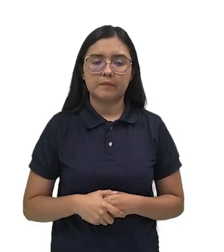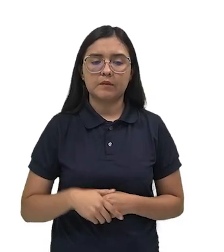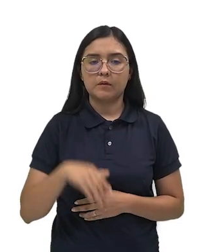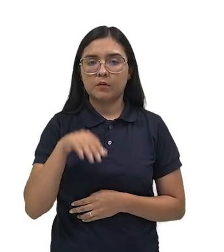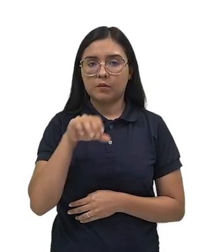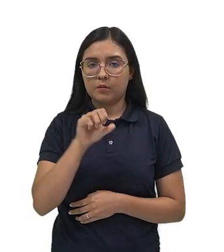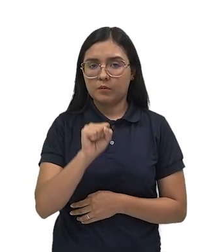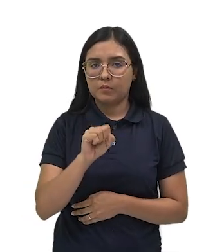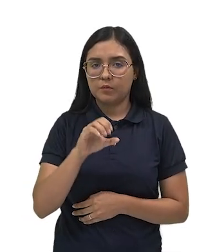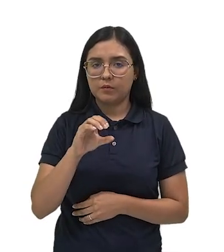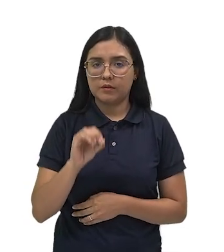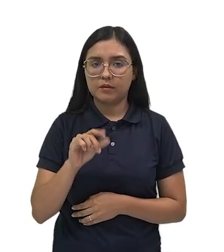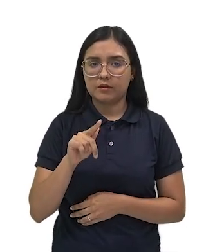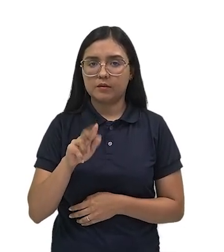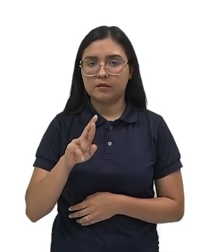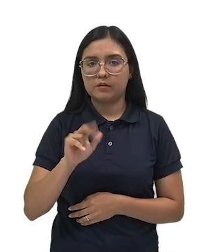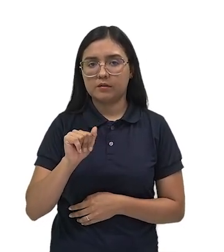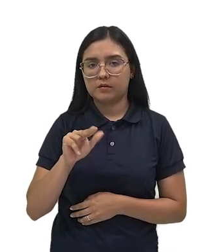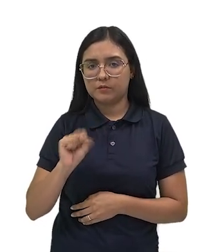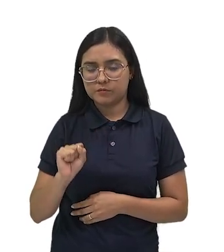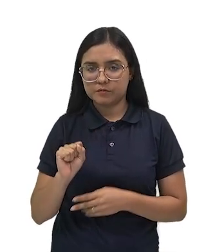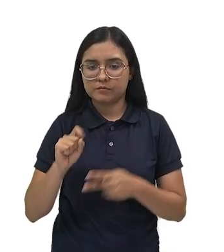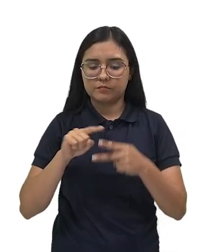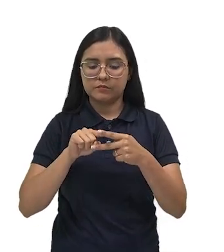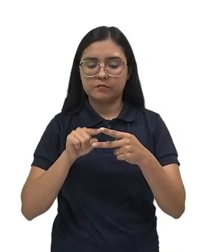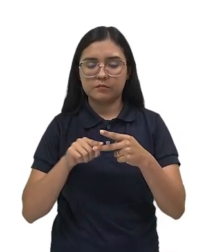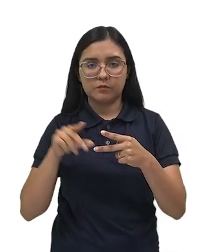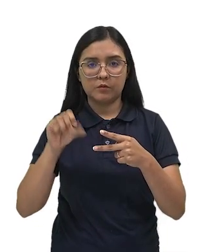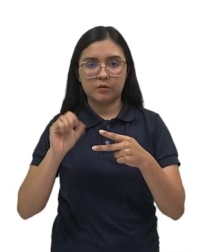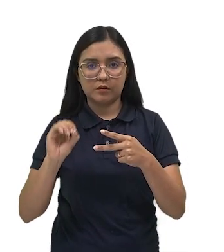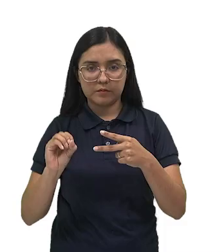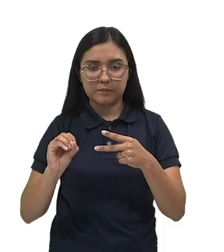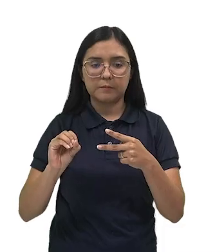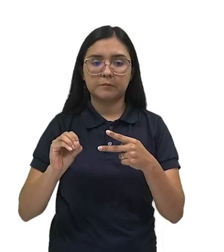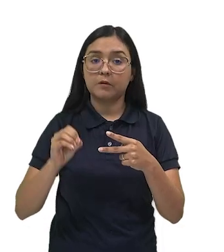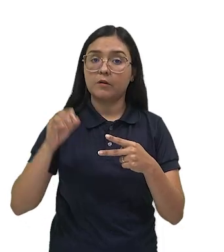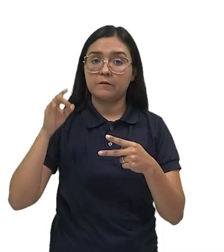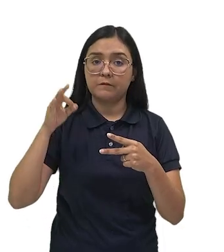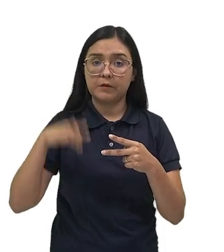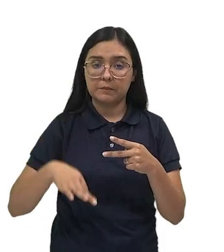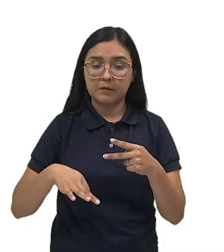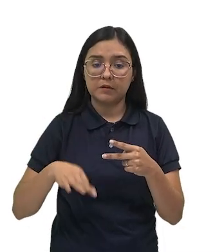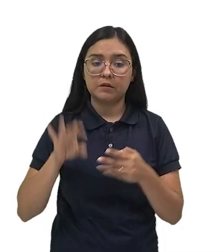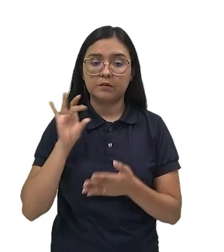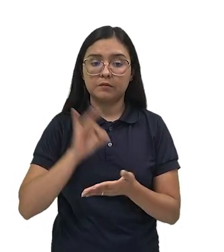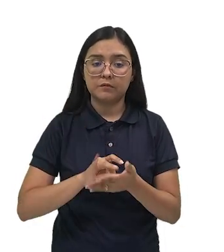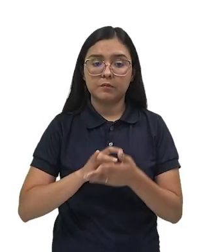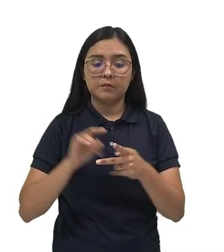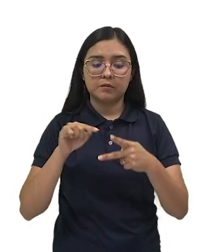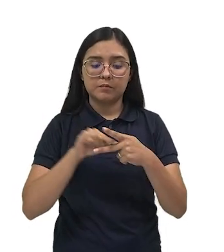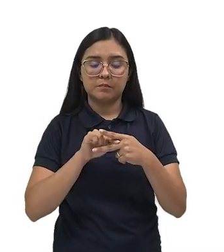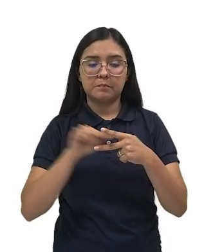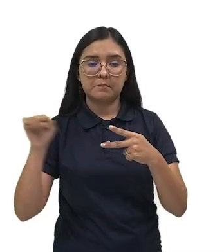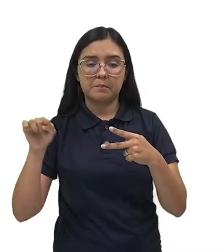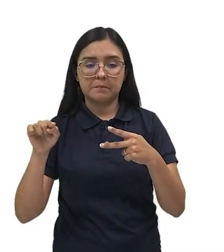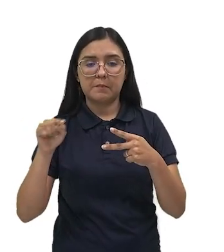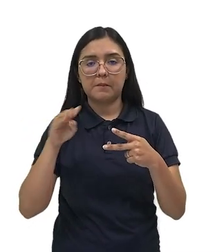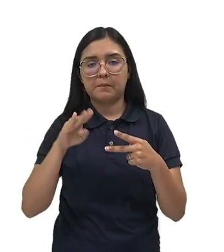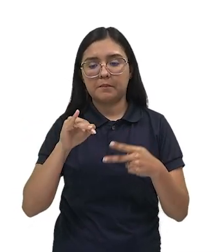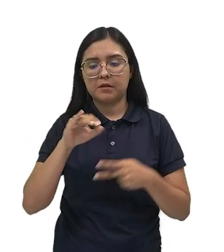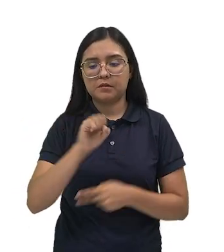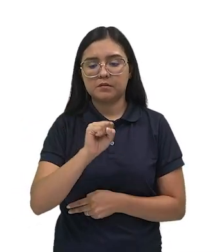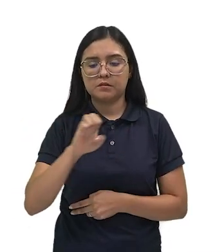80 graus. Bora botar aqui 80 graus. E eu estou afirmando que ele está sendo cortado por uma